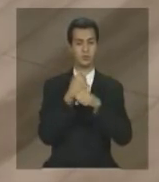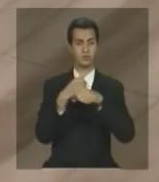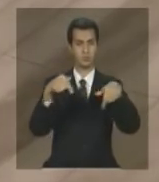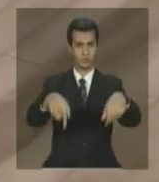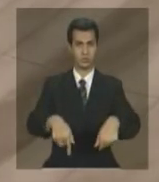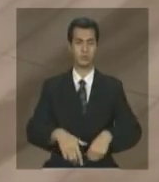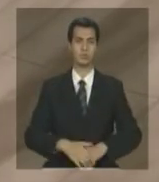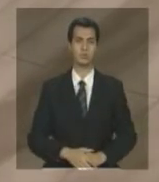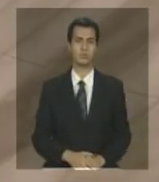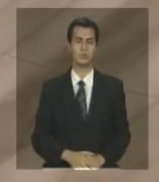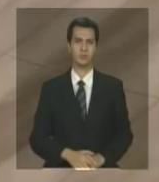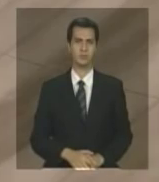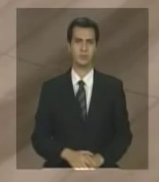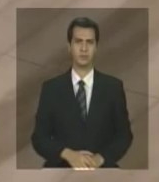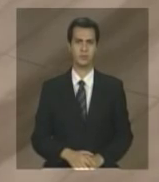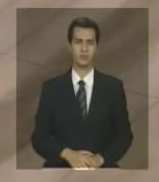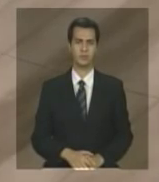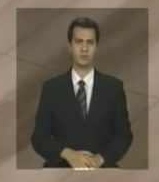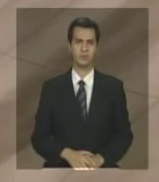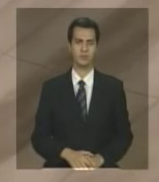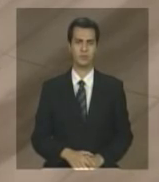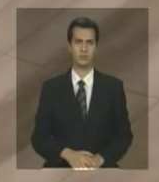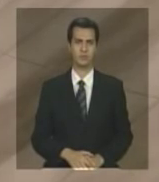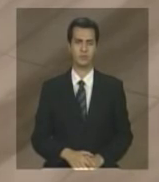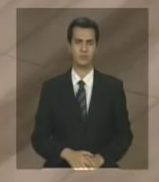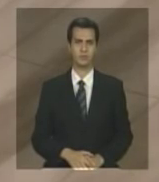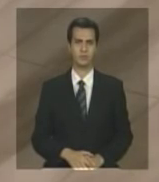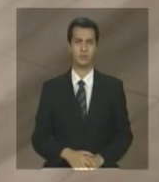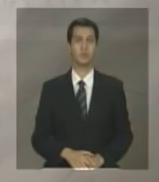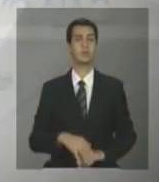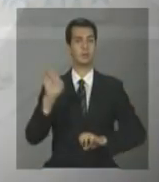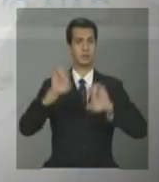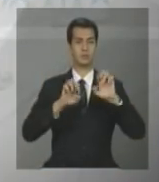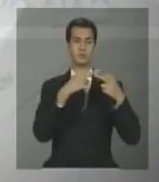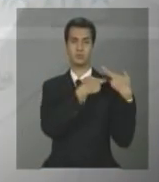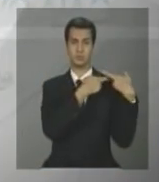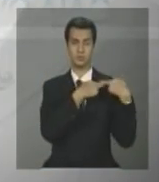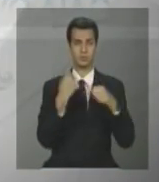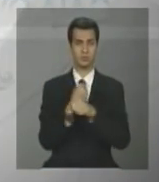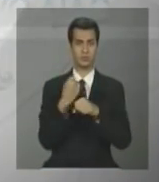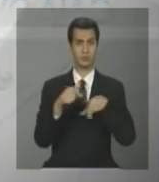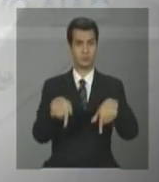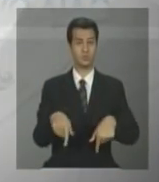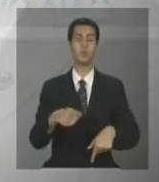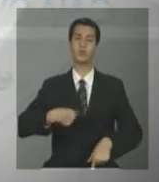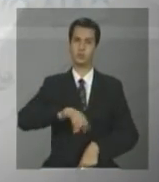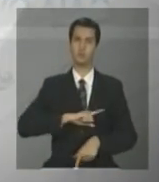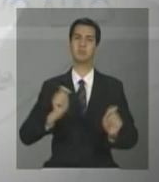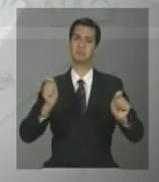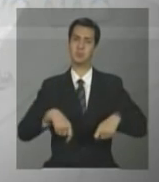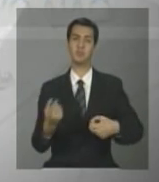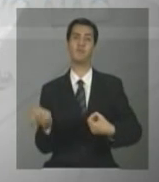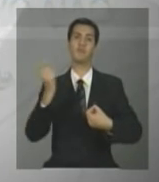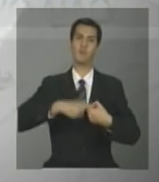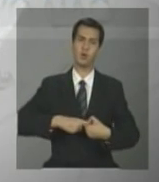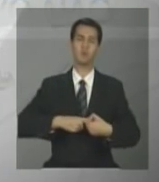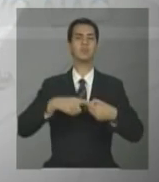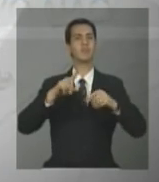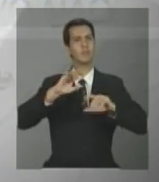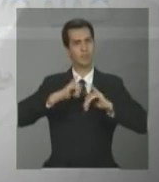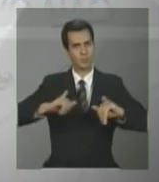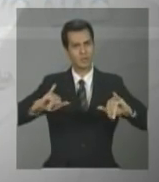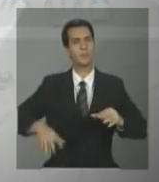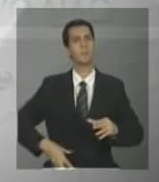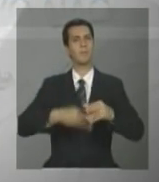pelas obras do projeto, responsáveis pelos consórcios. Podemos voltar a qualquer momento com